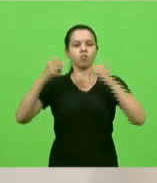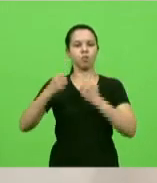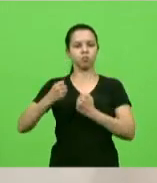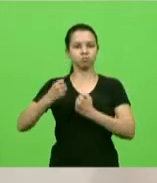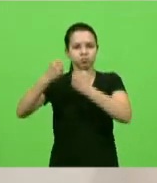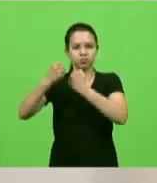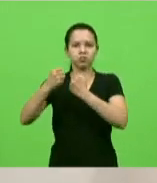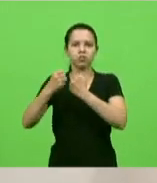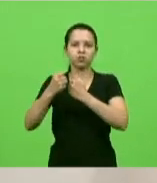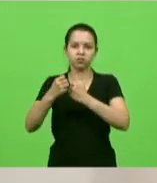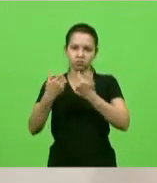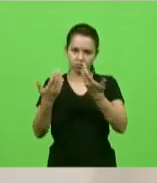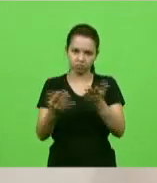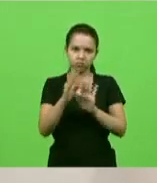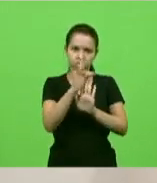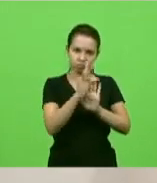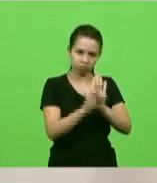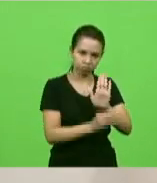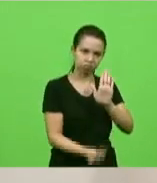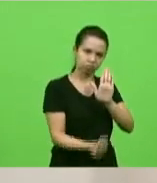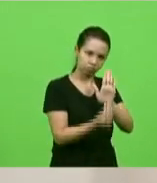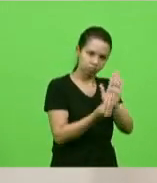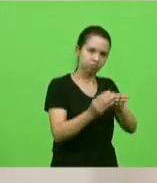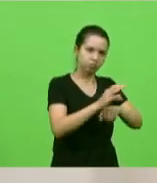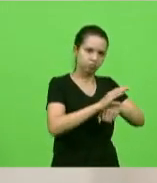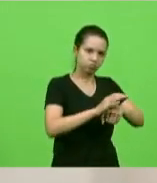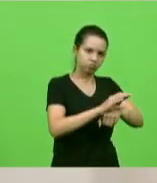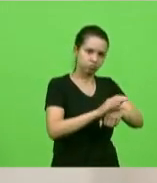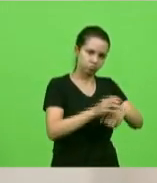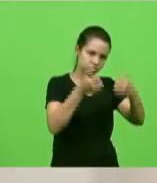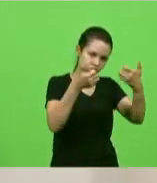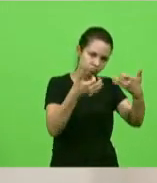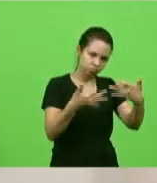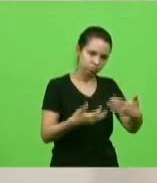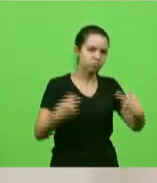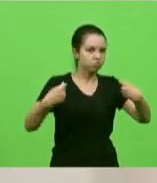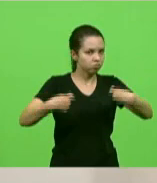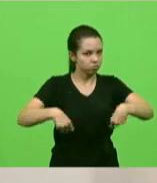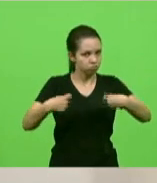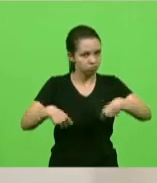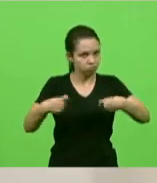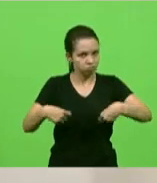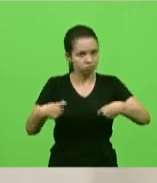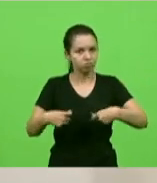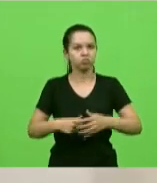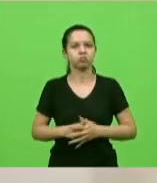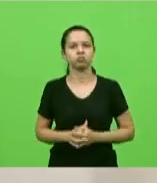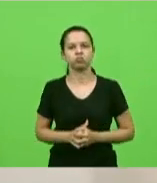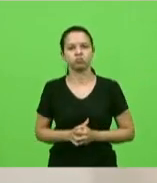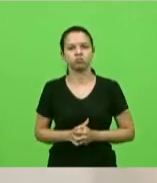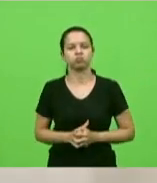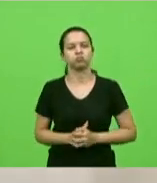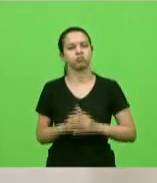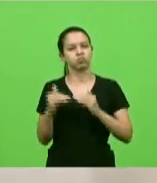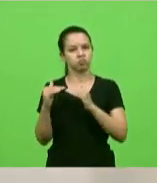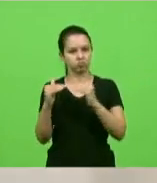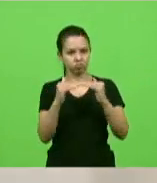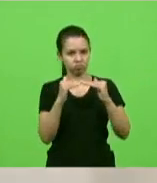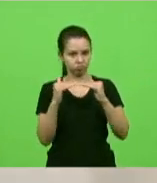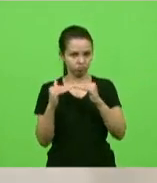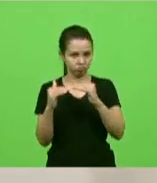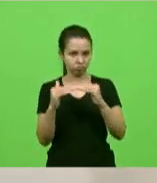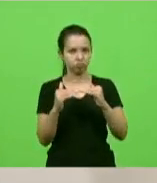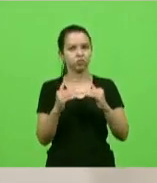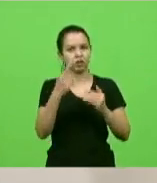nosso texto constitucional acentuou a necessidade de conjugarem-se e compatibilizarem-se